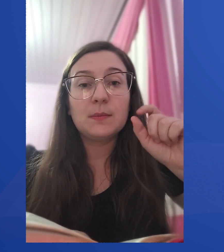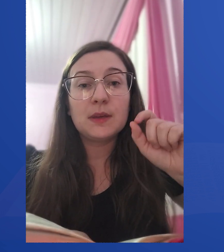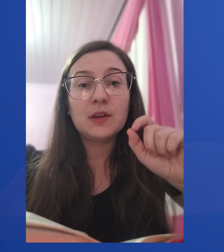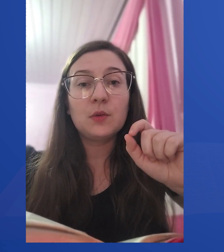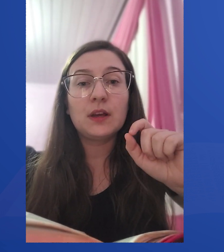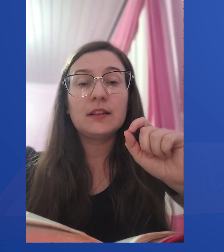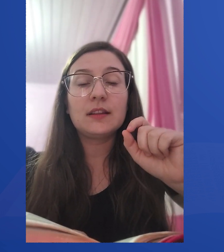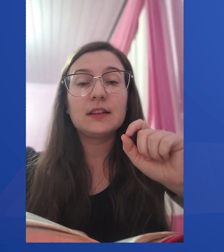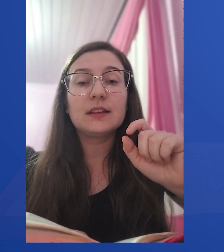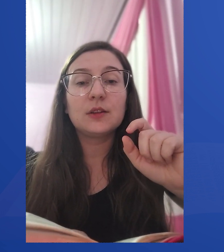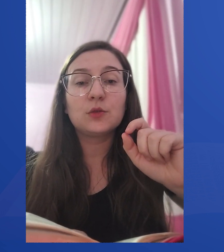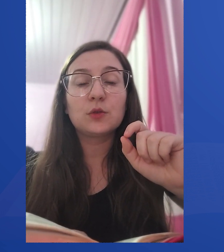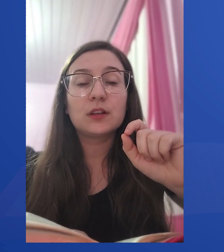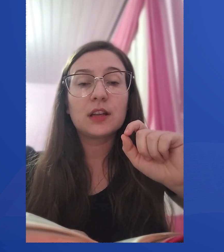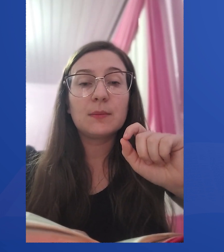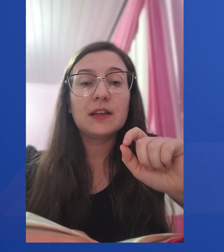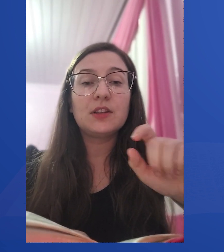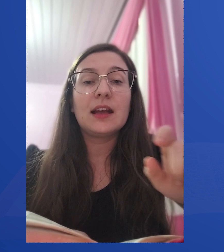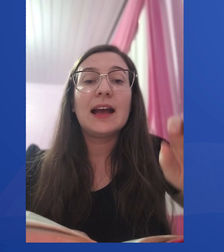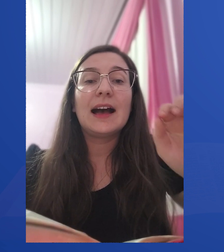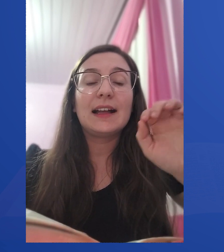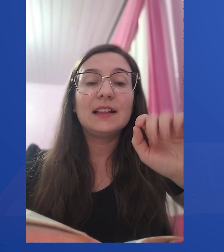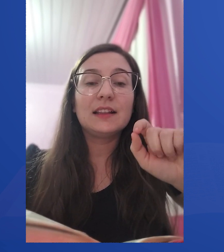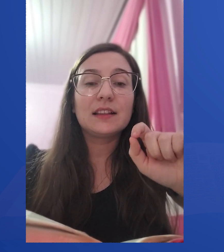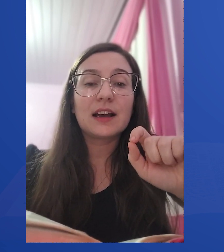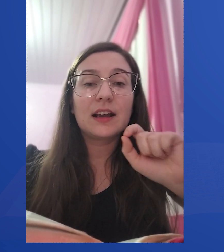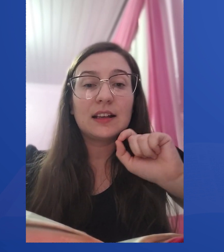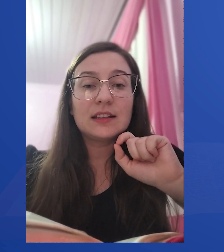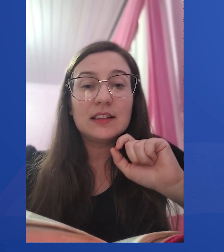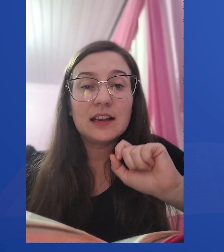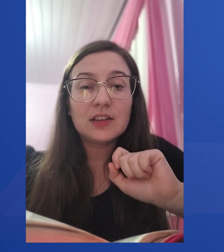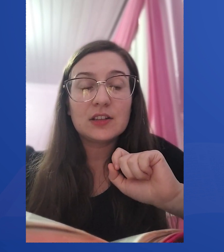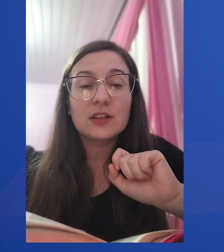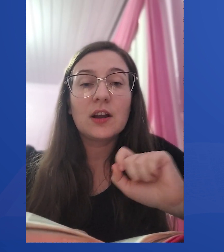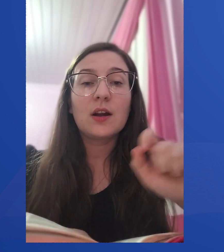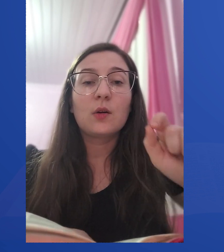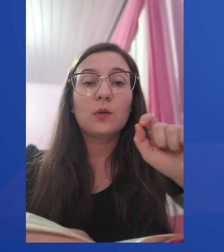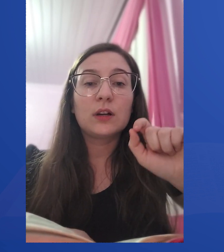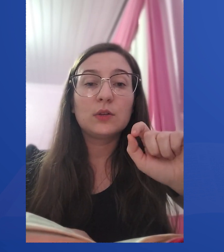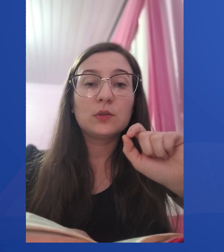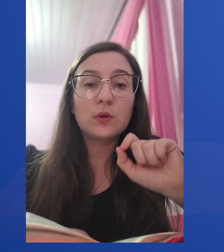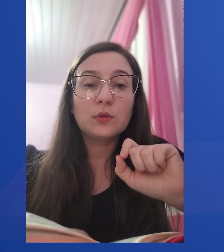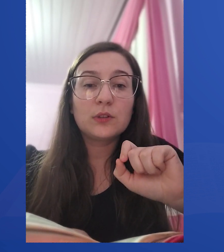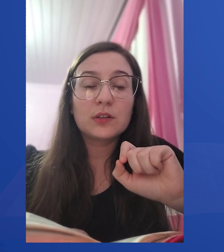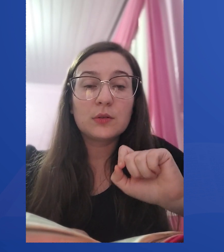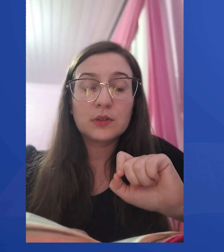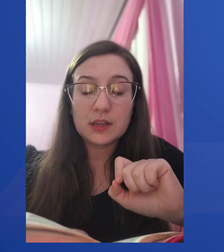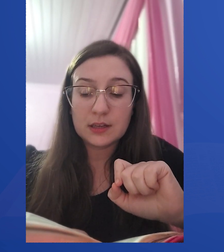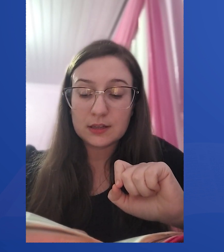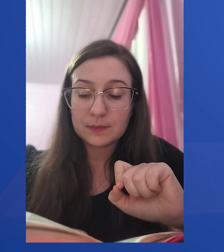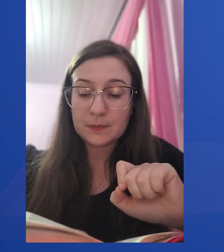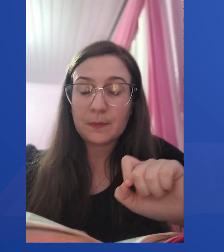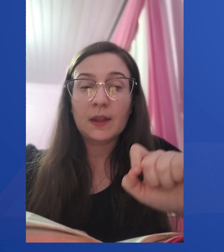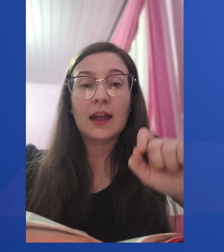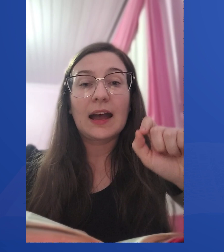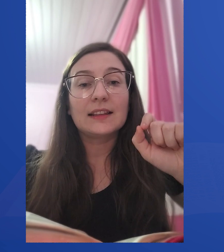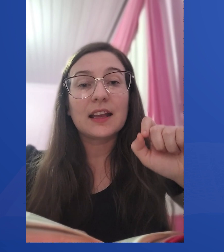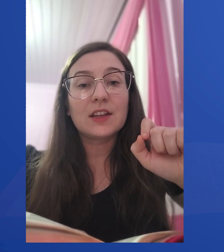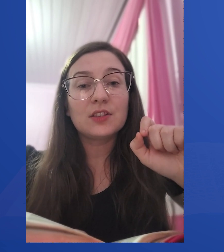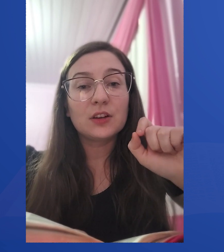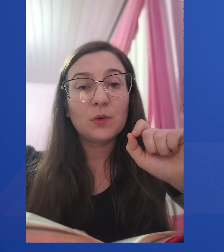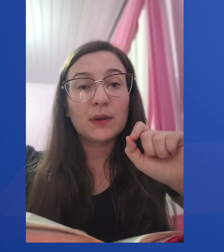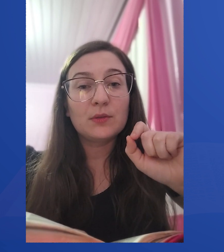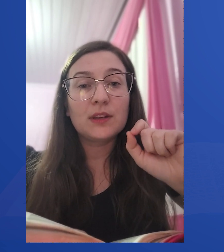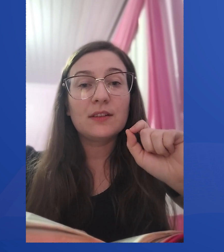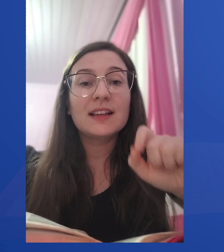dias, o inimigo ele tem tentado sorrateiramente adentrar as igrejas, colocando outras doutrinas, até